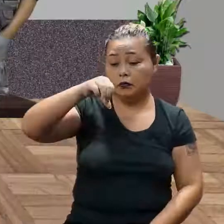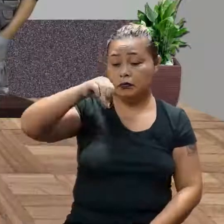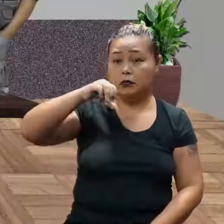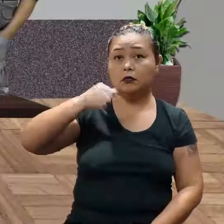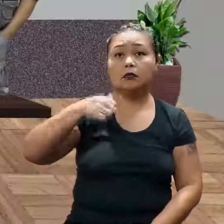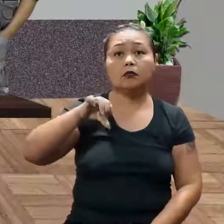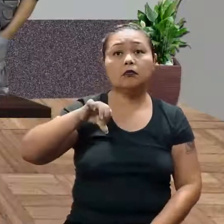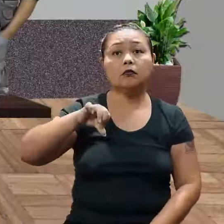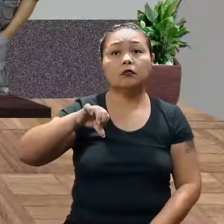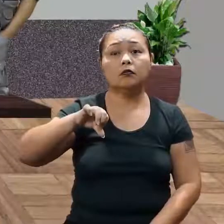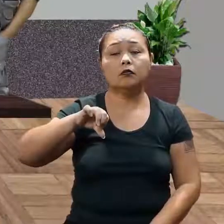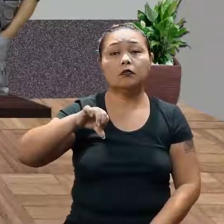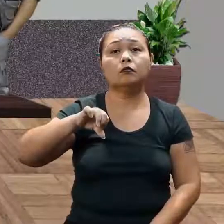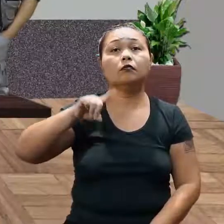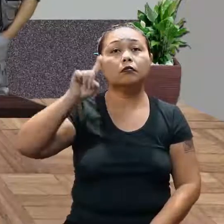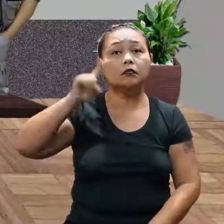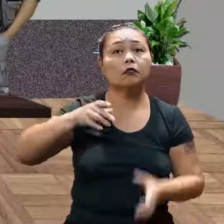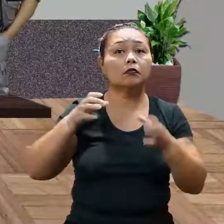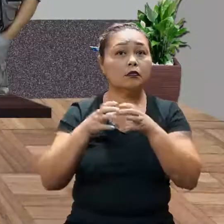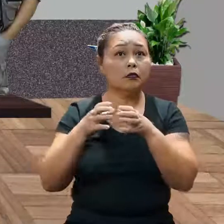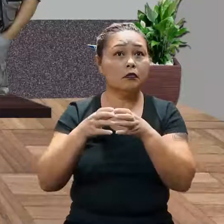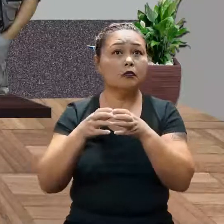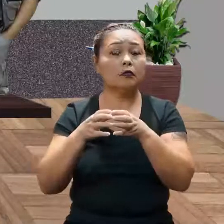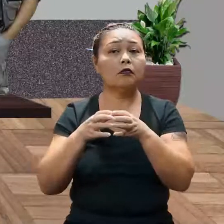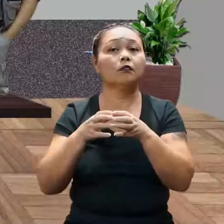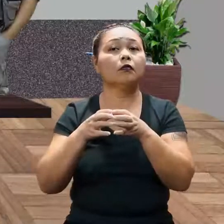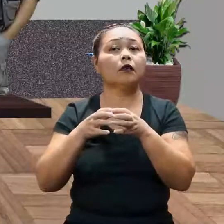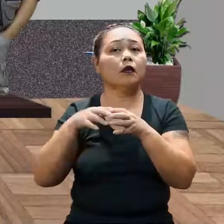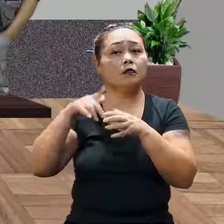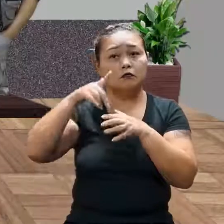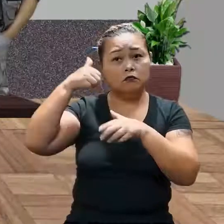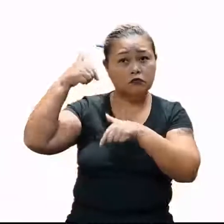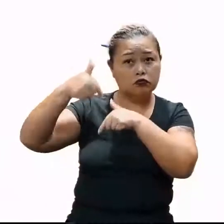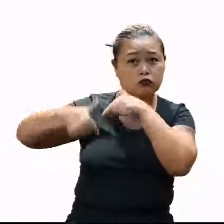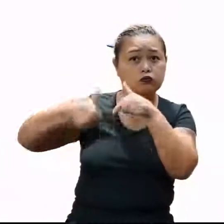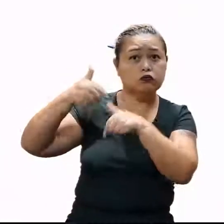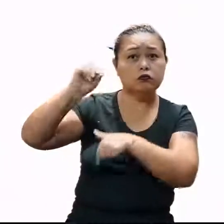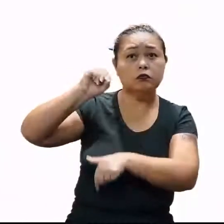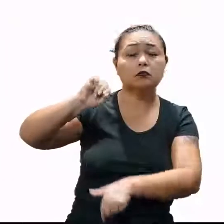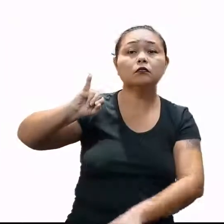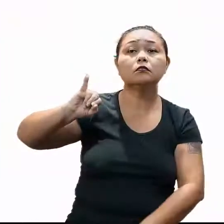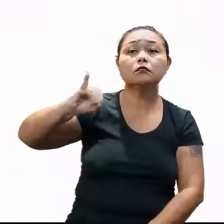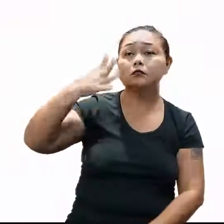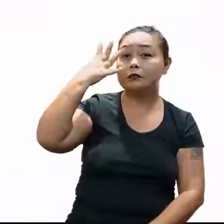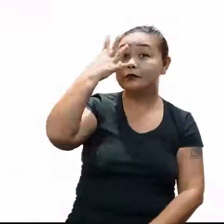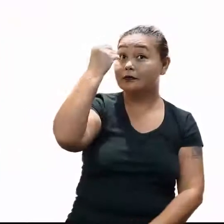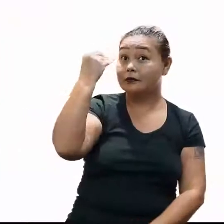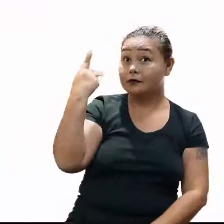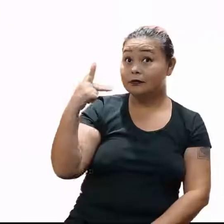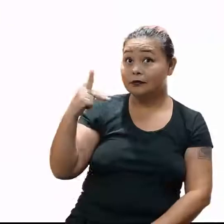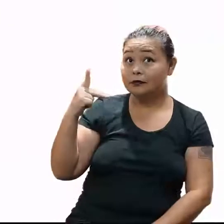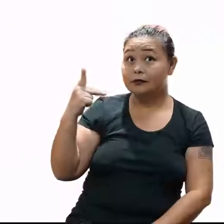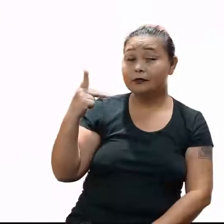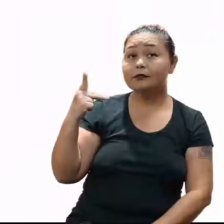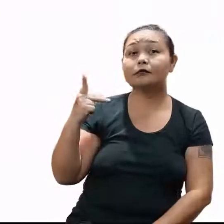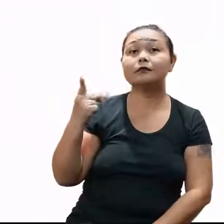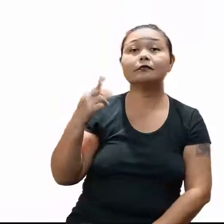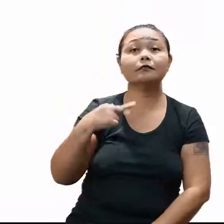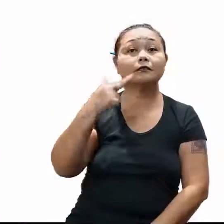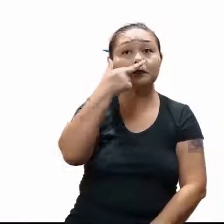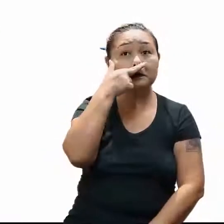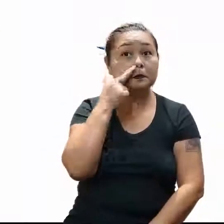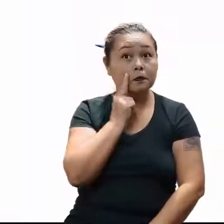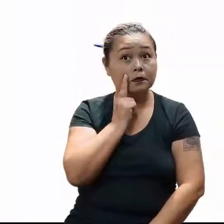uma expedição que ela é uma expedição árdua. Olha essa foto aí para vocês na tela de vocês. Aí Rondon.